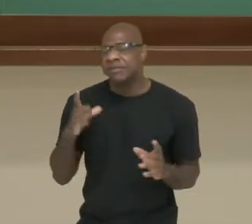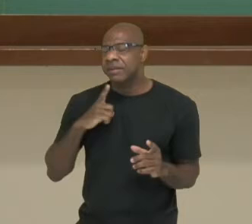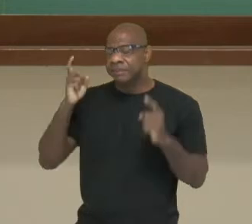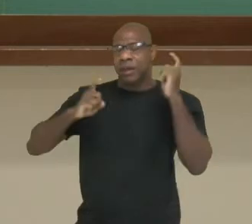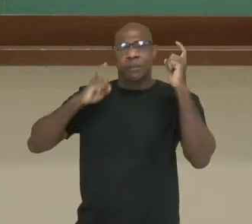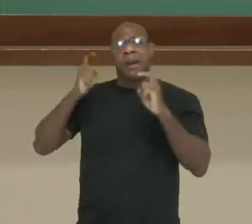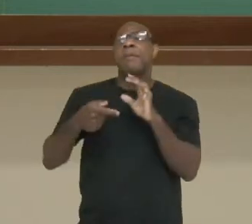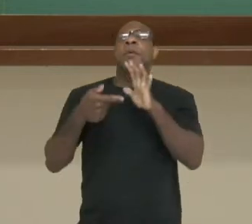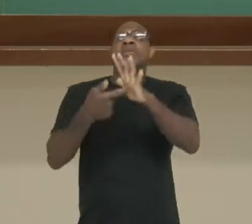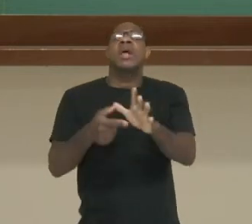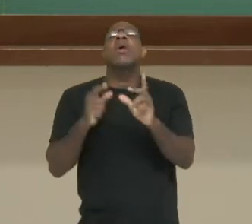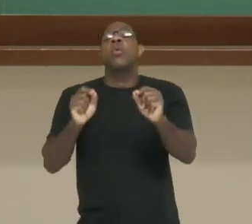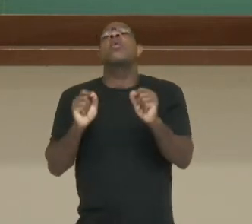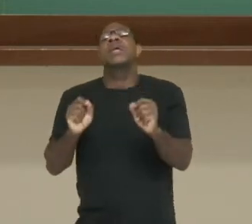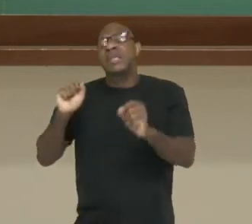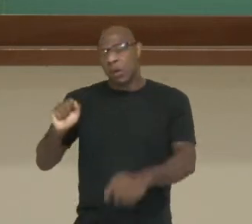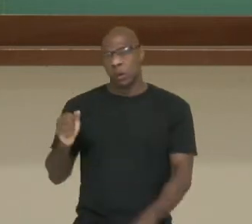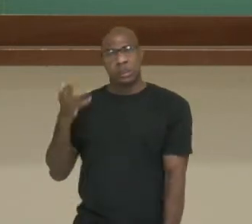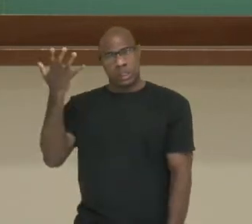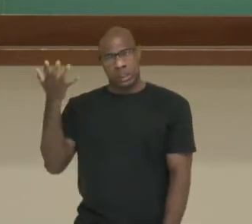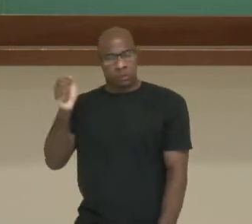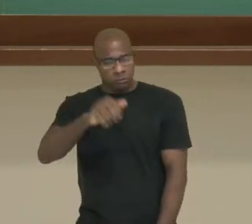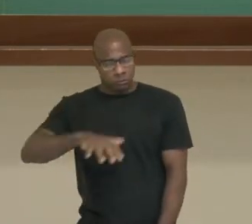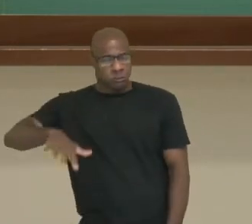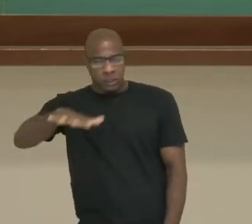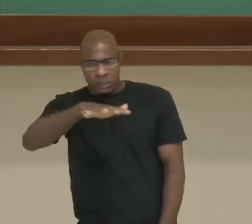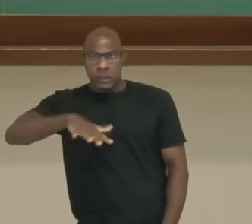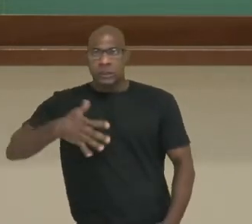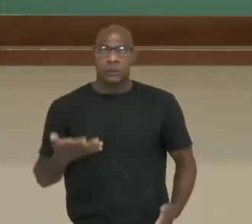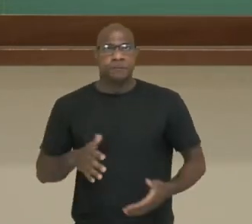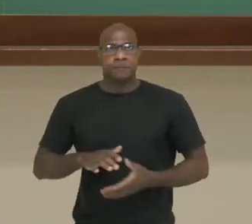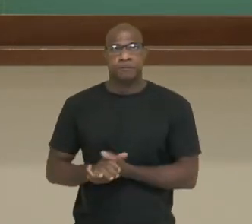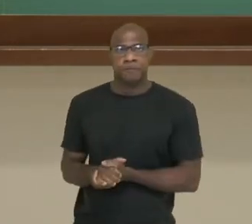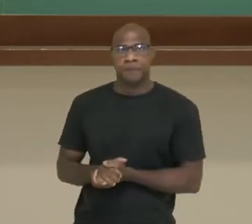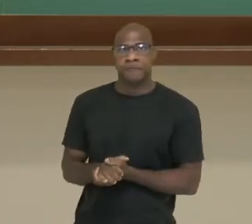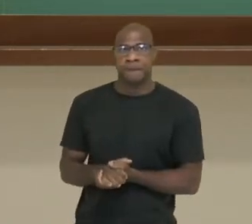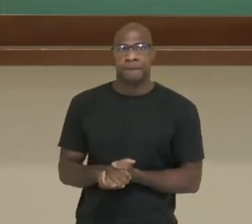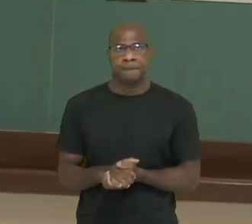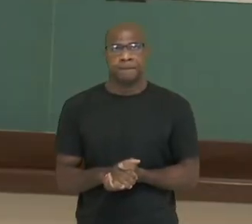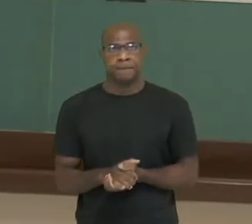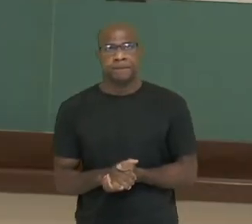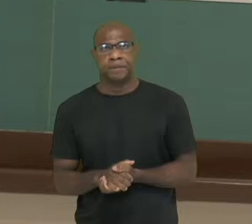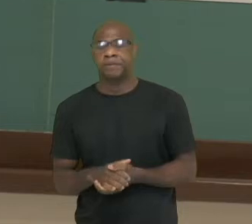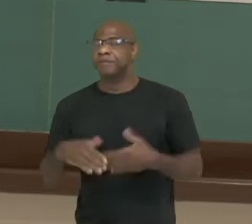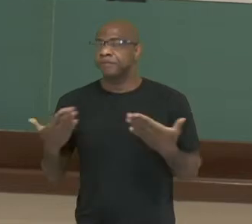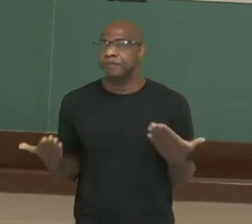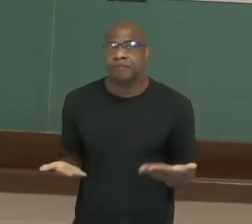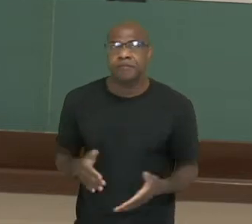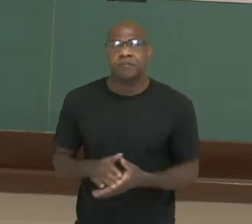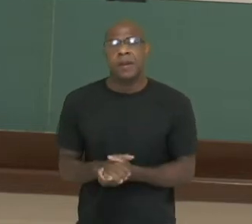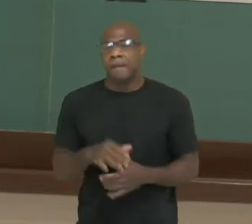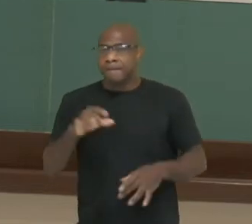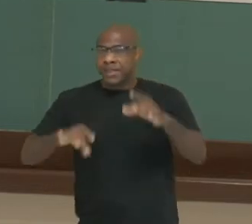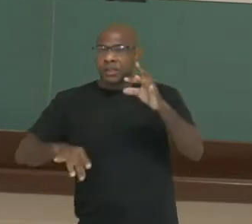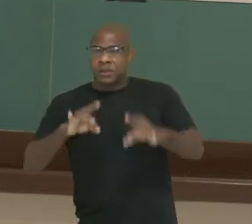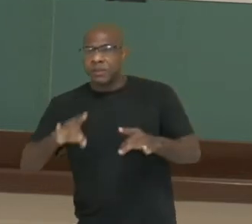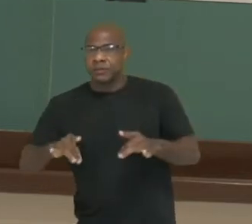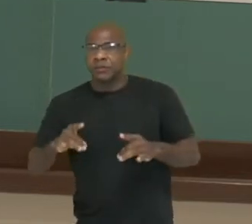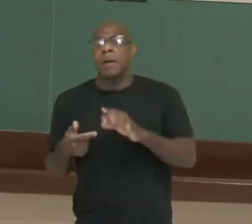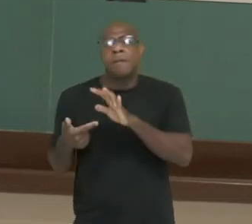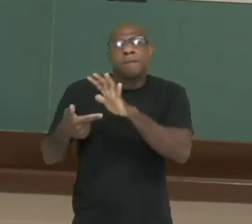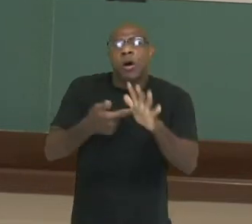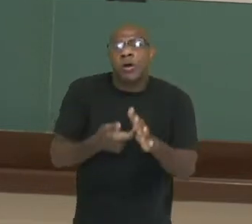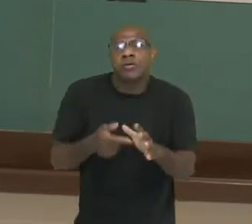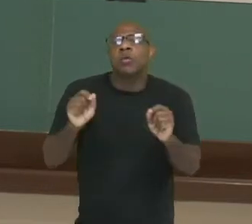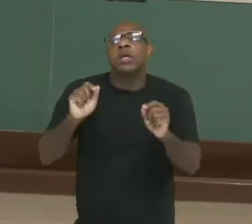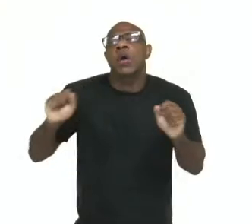em mostrar o que está acontecendo na encenação. Então, personagens expõem os fatos, né, ao